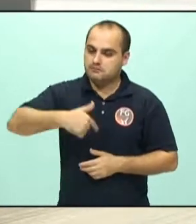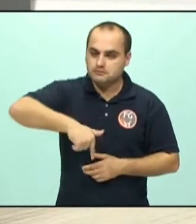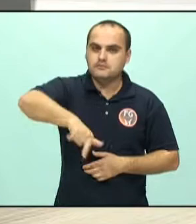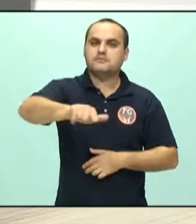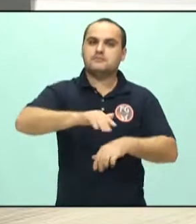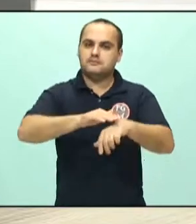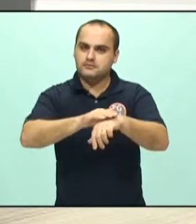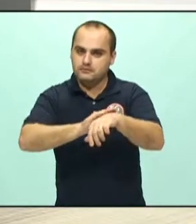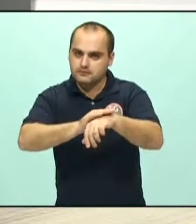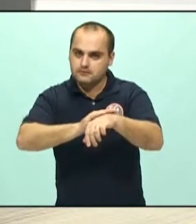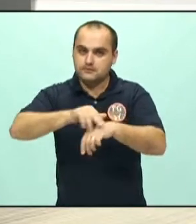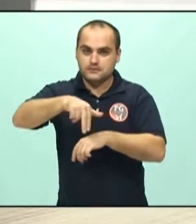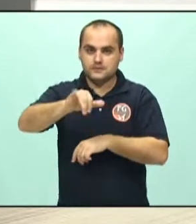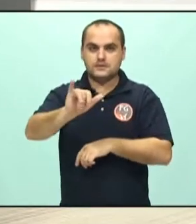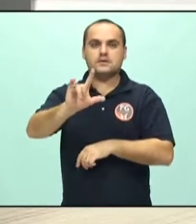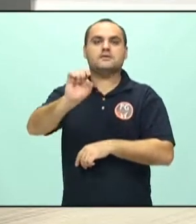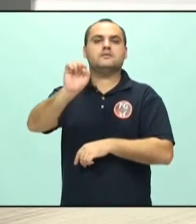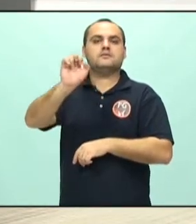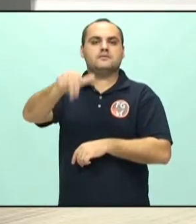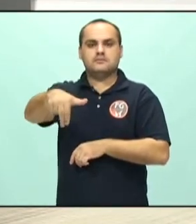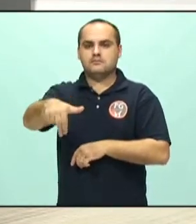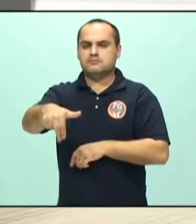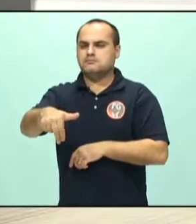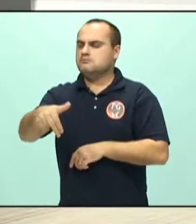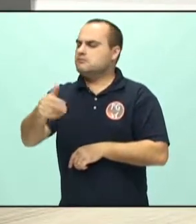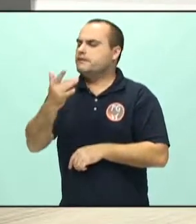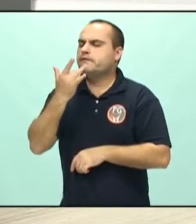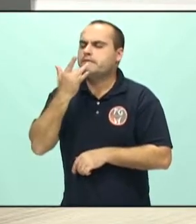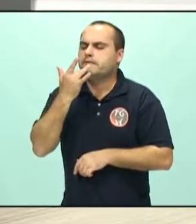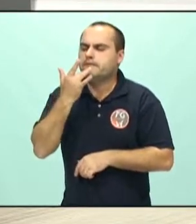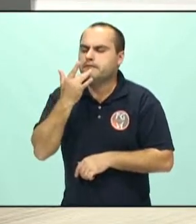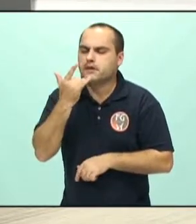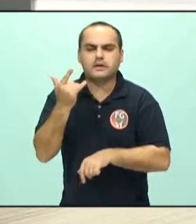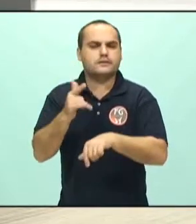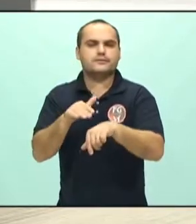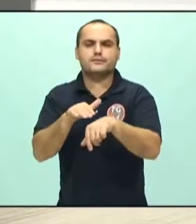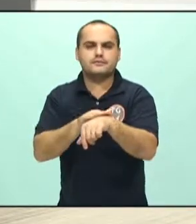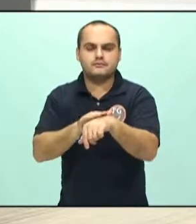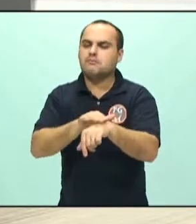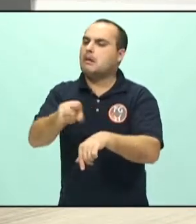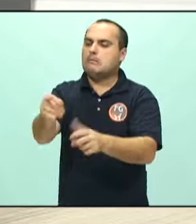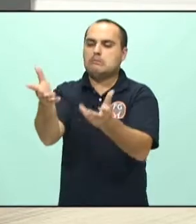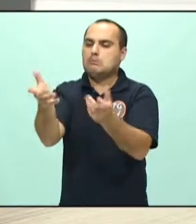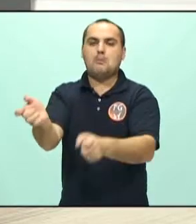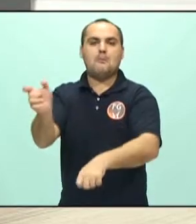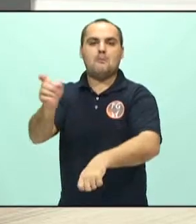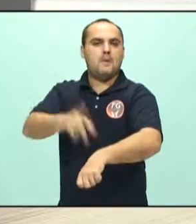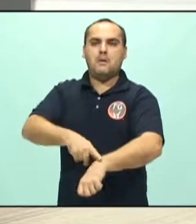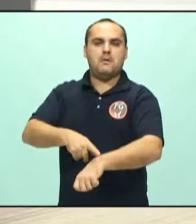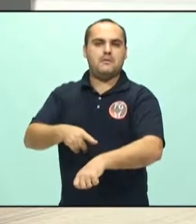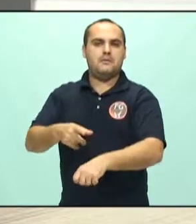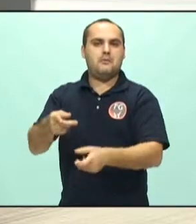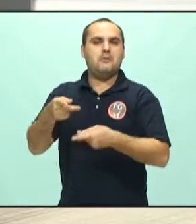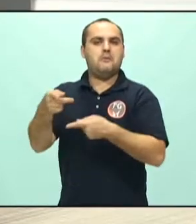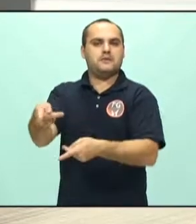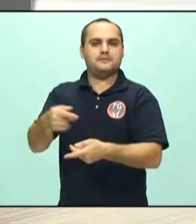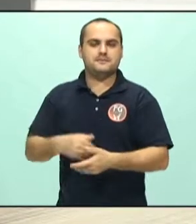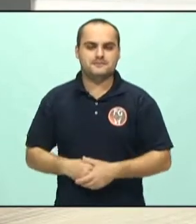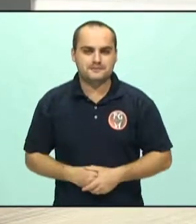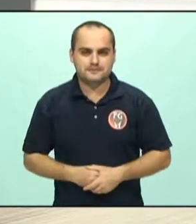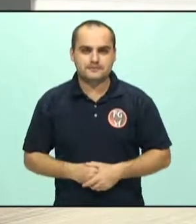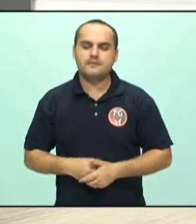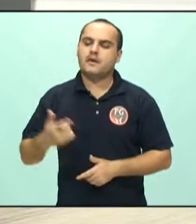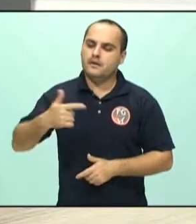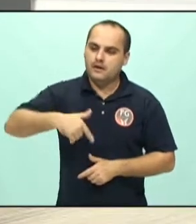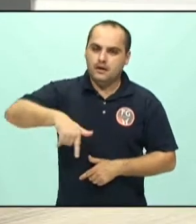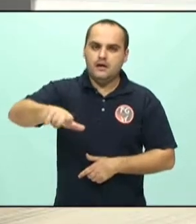Nilson Weber, uma pessoa simplesmente super acessível, de pronto aceitou o nosso convite e fomos